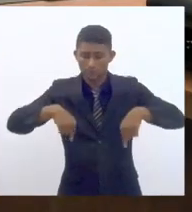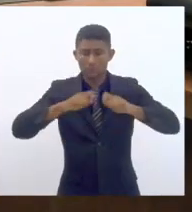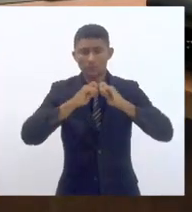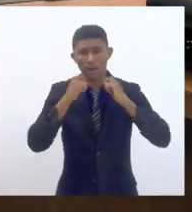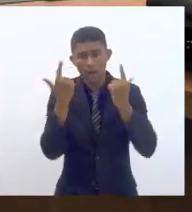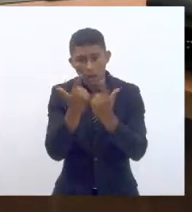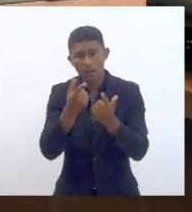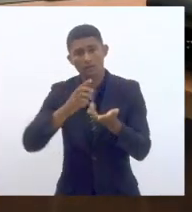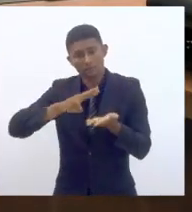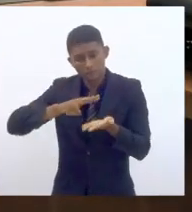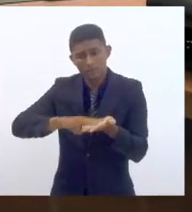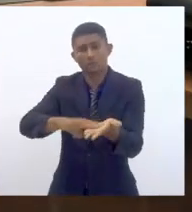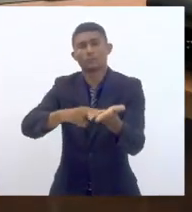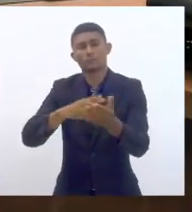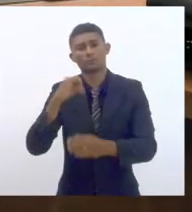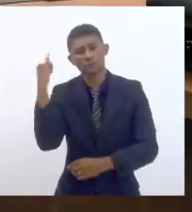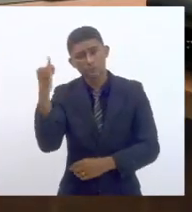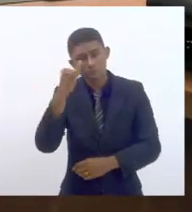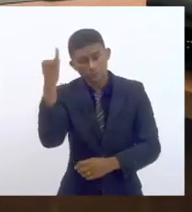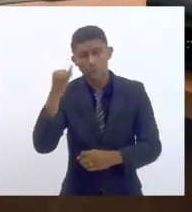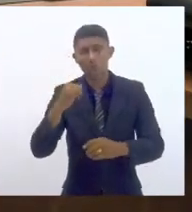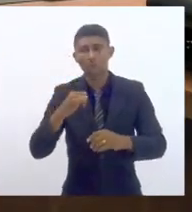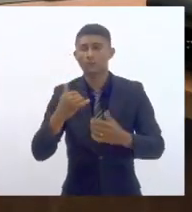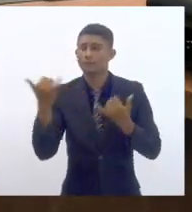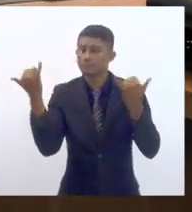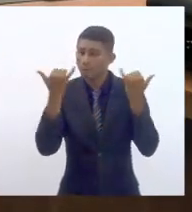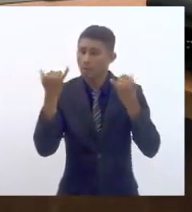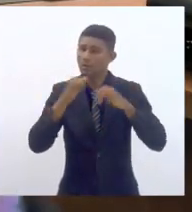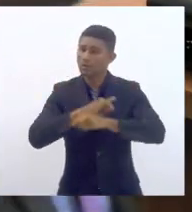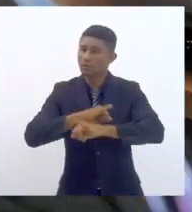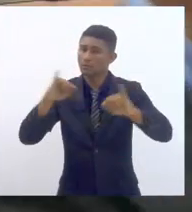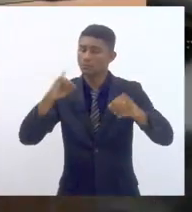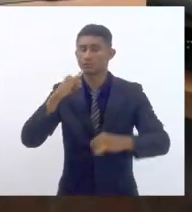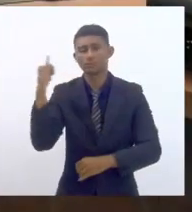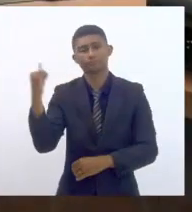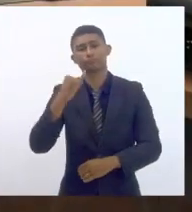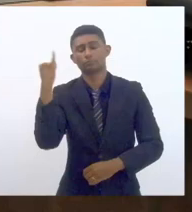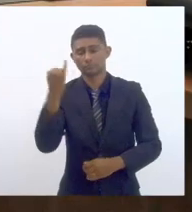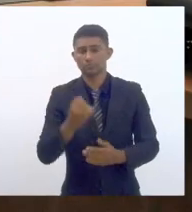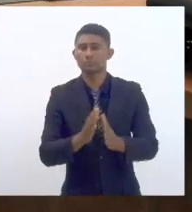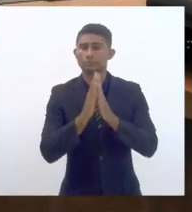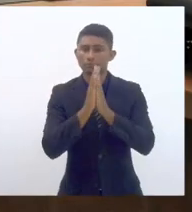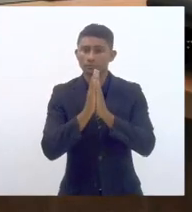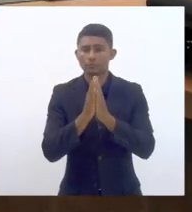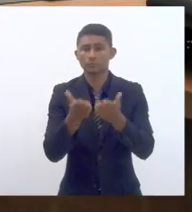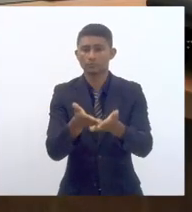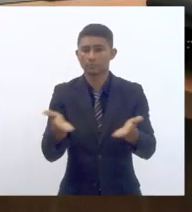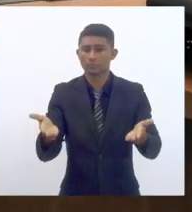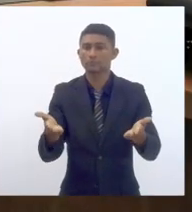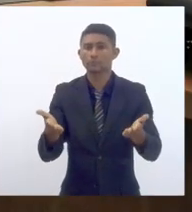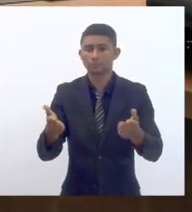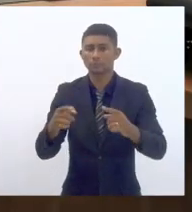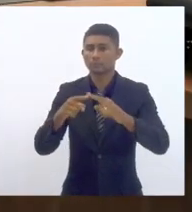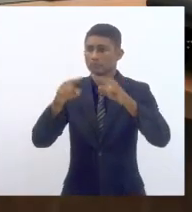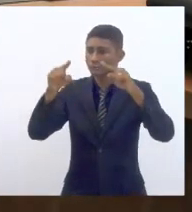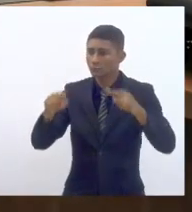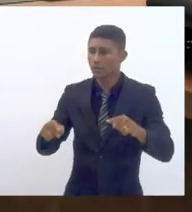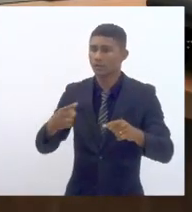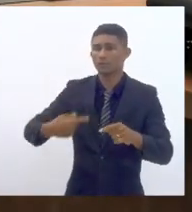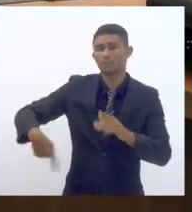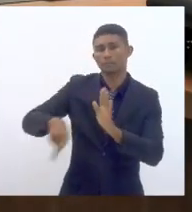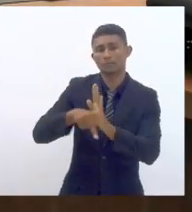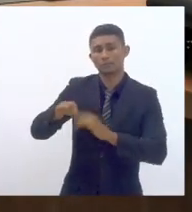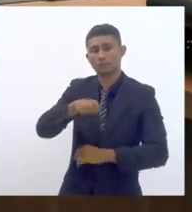mensagem muito importante, uma notícia muito importante para os trabalhadores da saúde, que